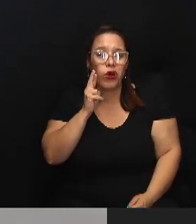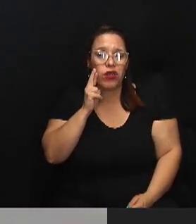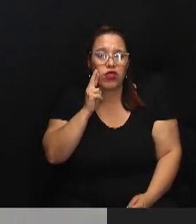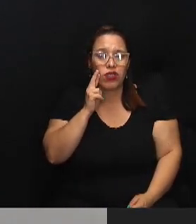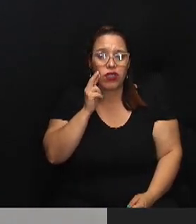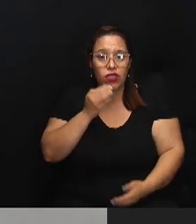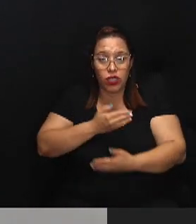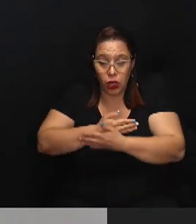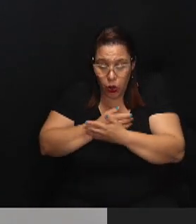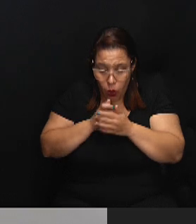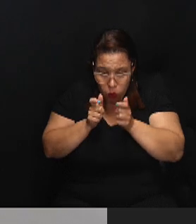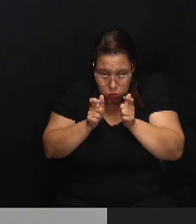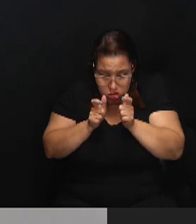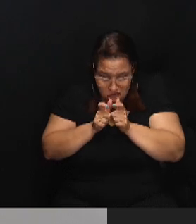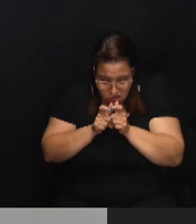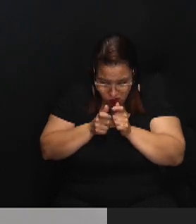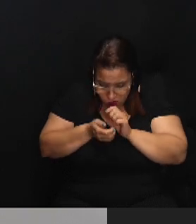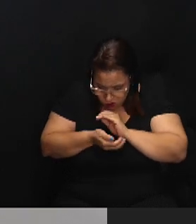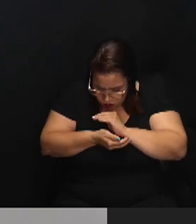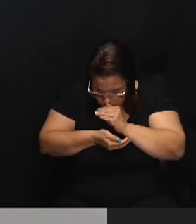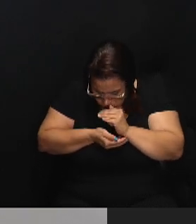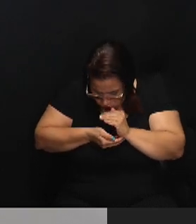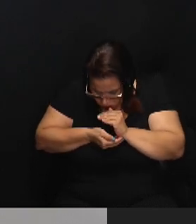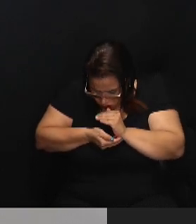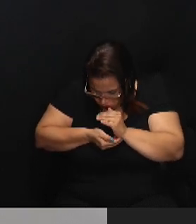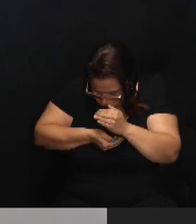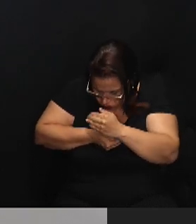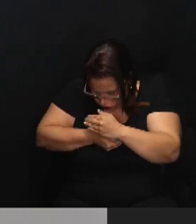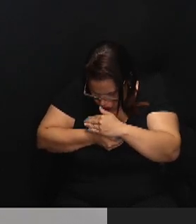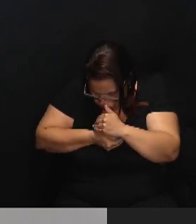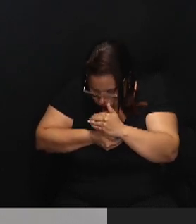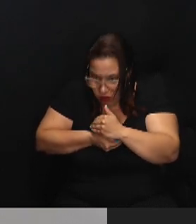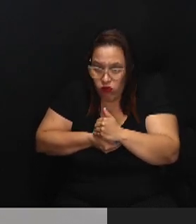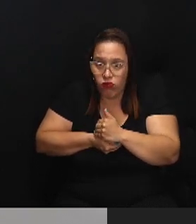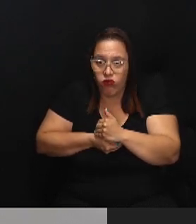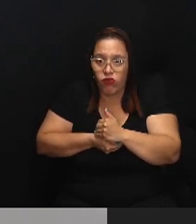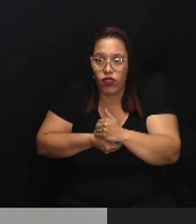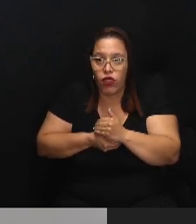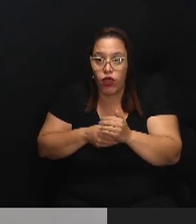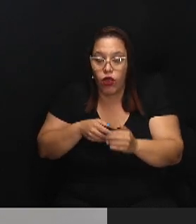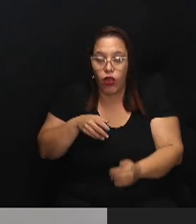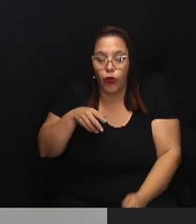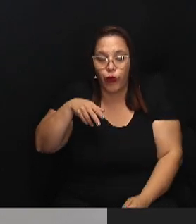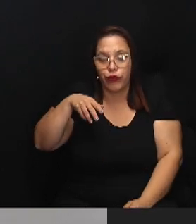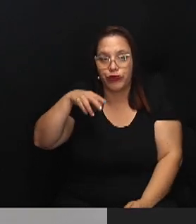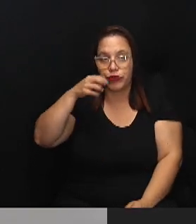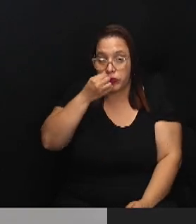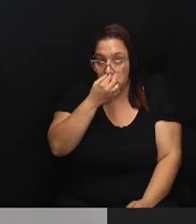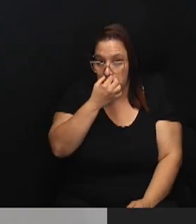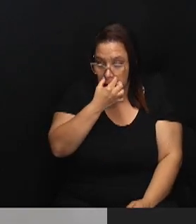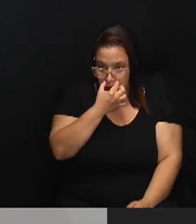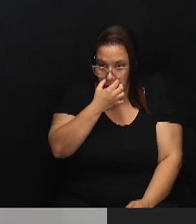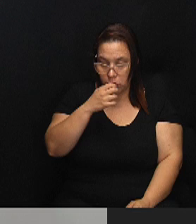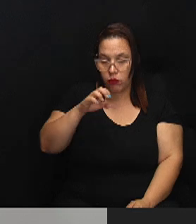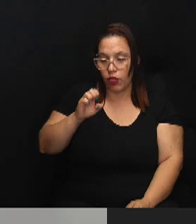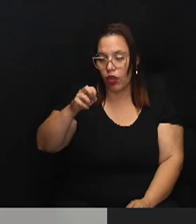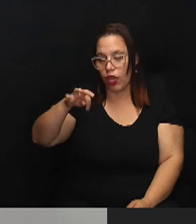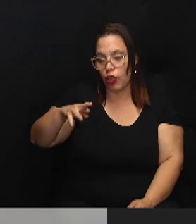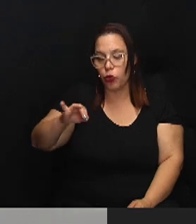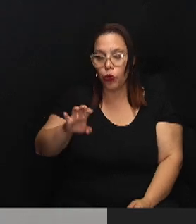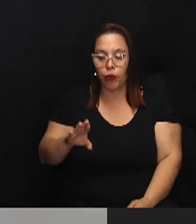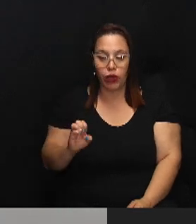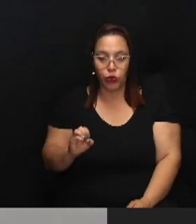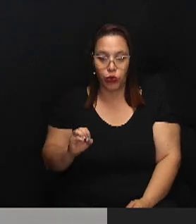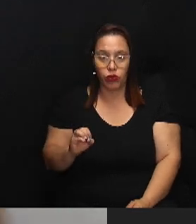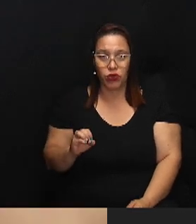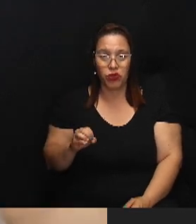um bebê miudinho, ela encontra um bebê entubado, ela encontra um bebê